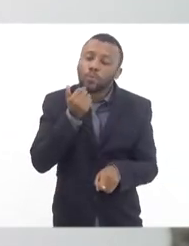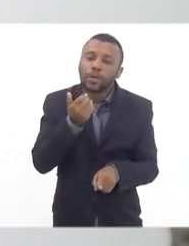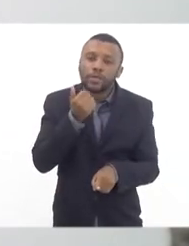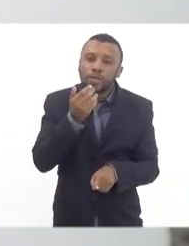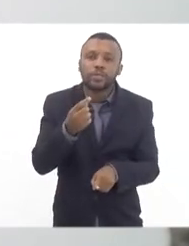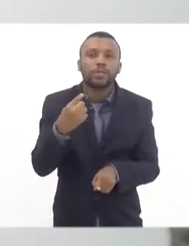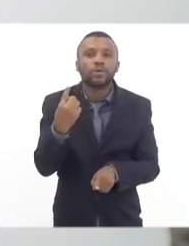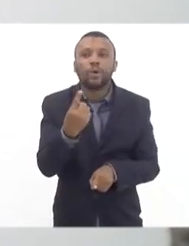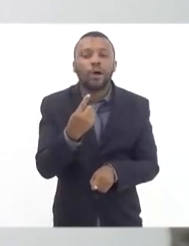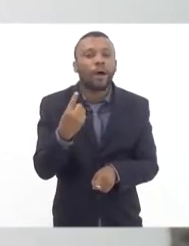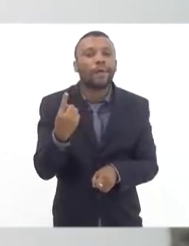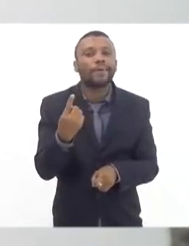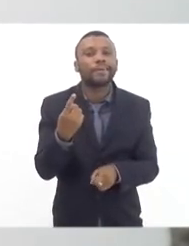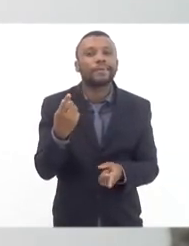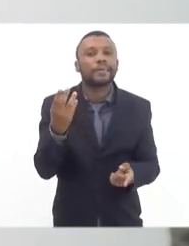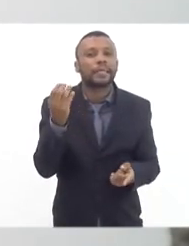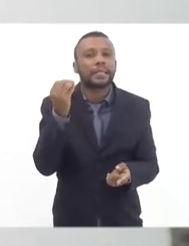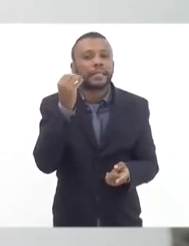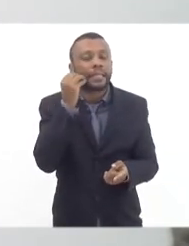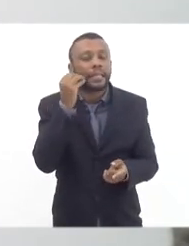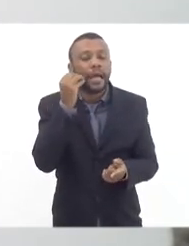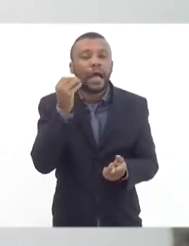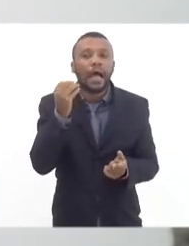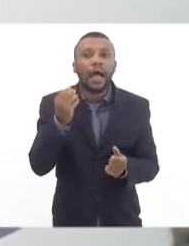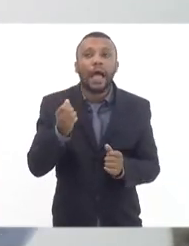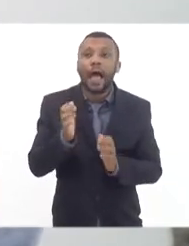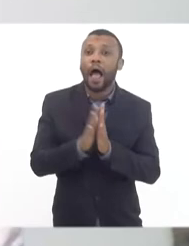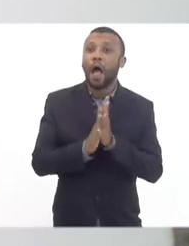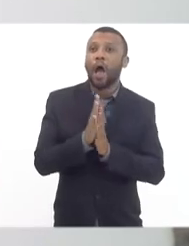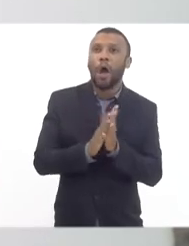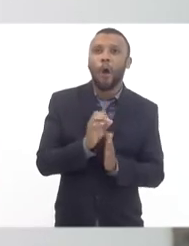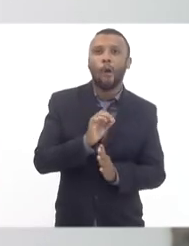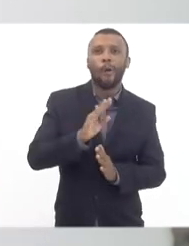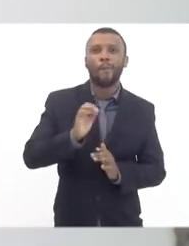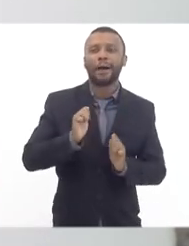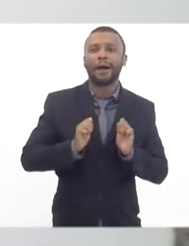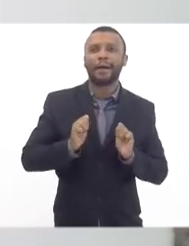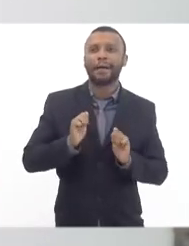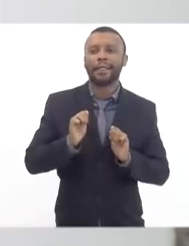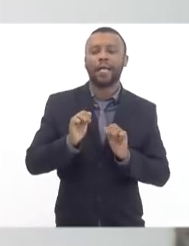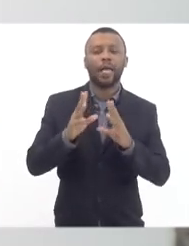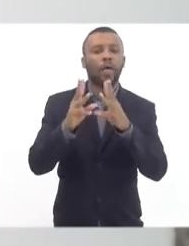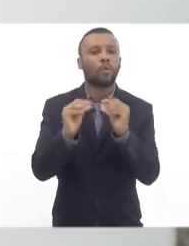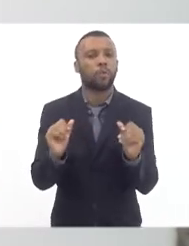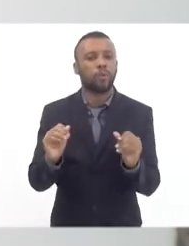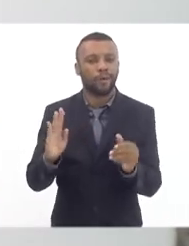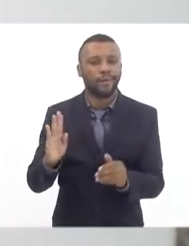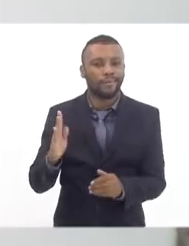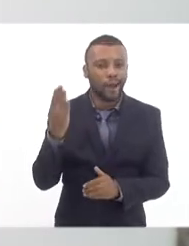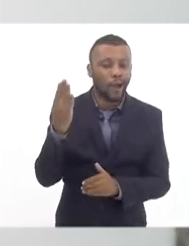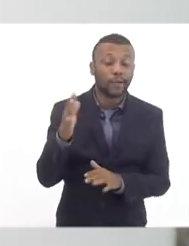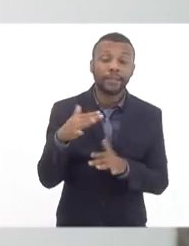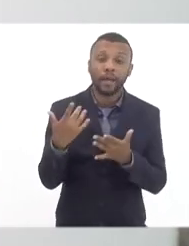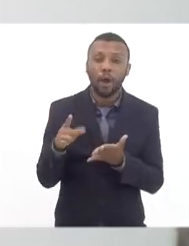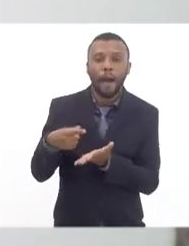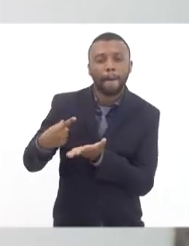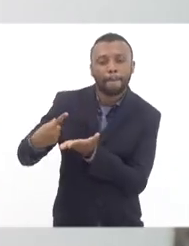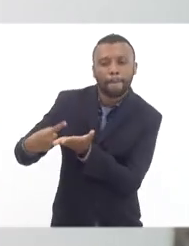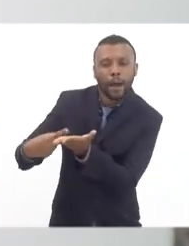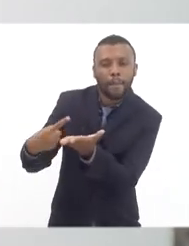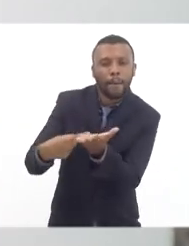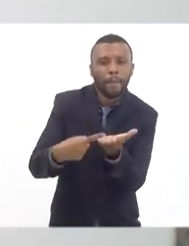gerar falsas expectativas, né? Então, a mobilização e